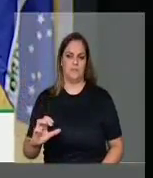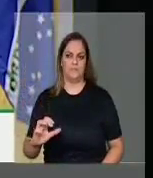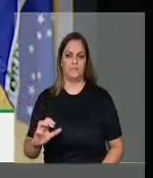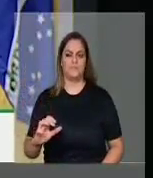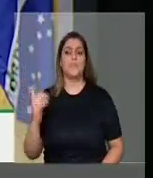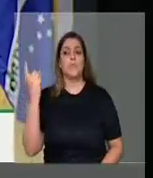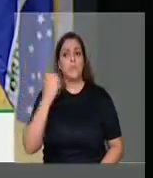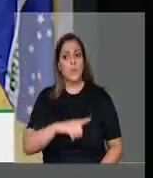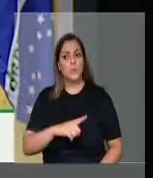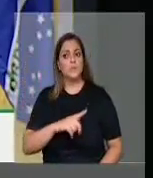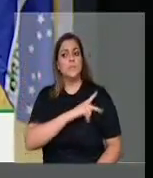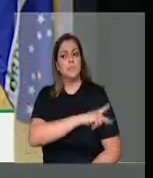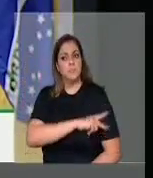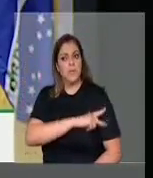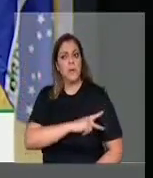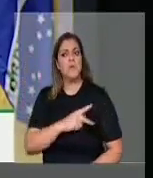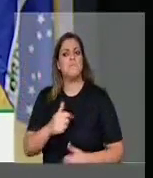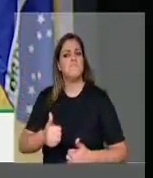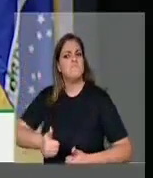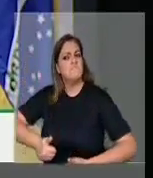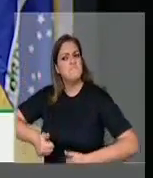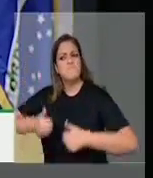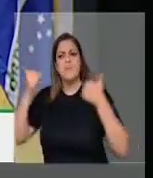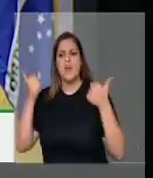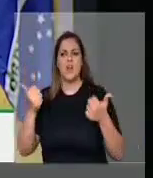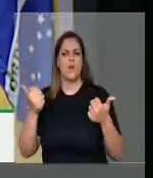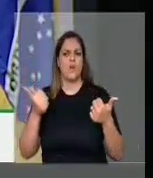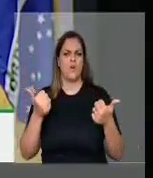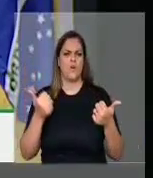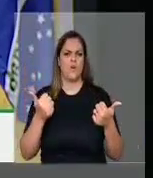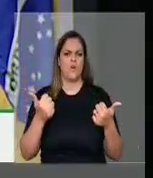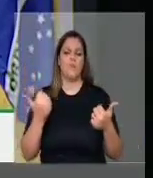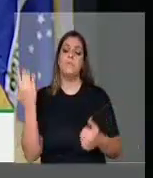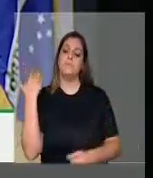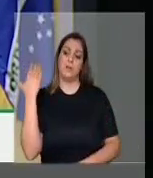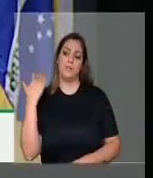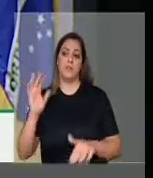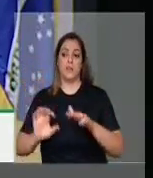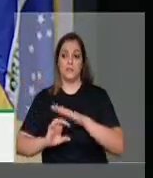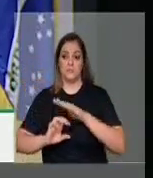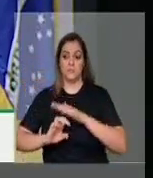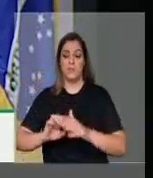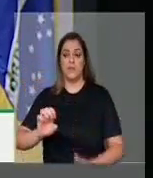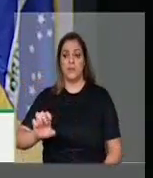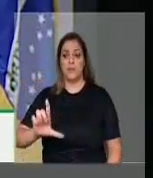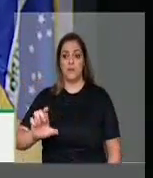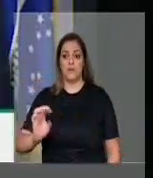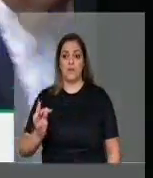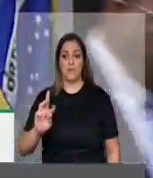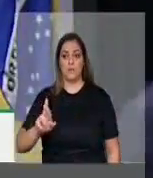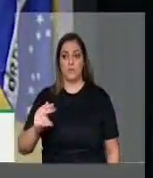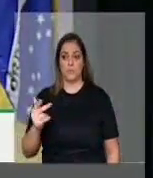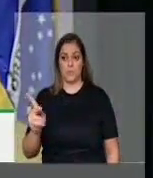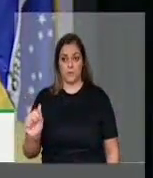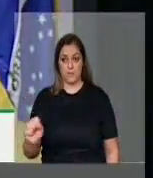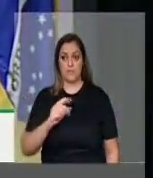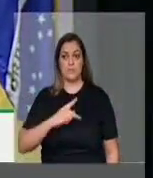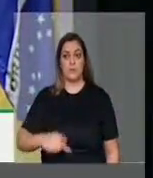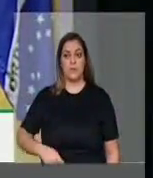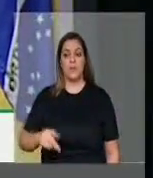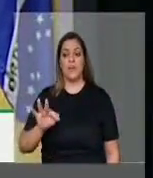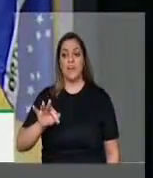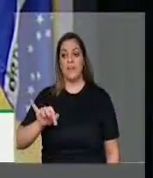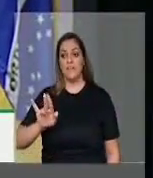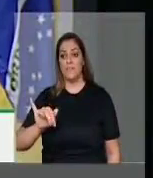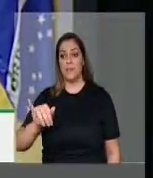um grande avanço. Inclusive, nós tínhamos na Eletrobras, naquela época, o Firmino Sampaio, um